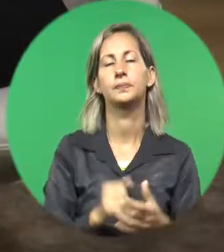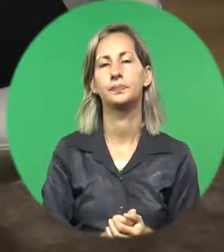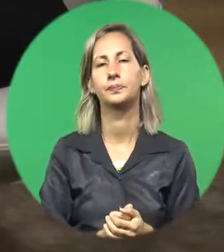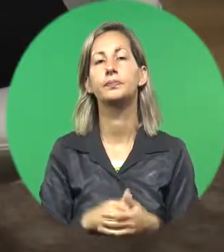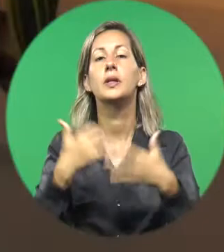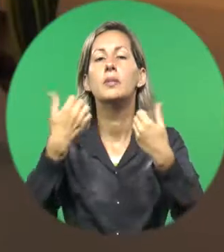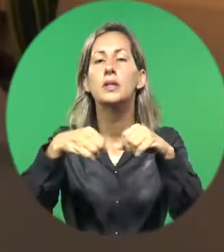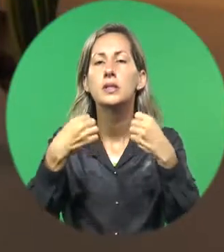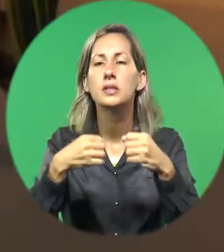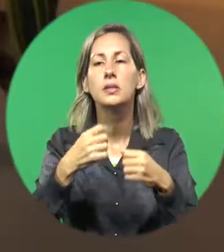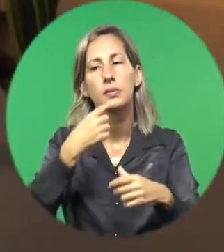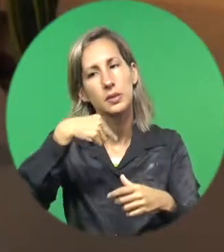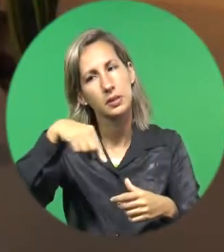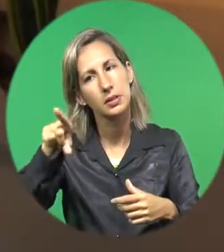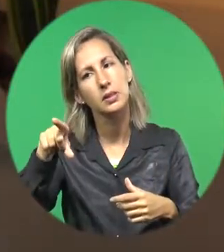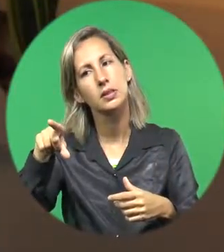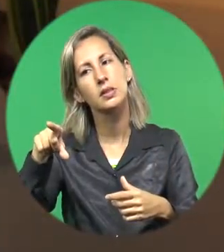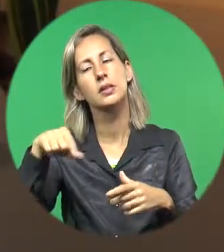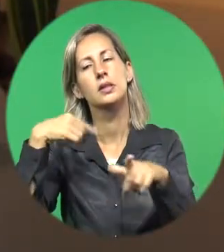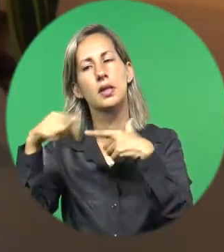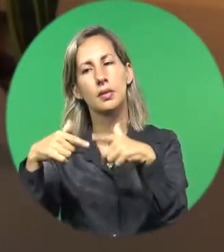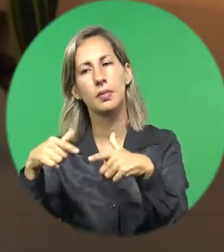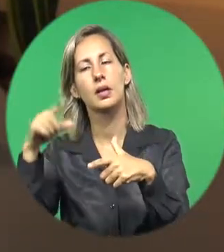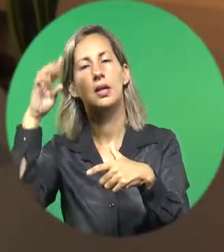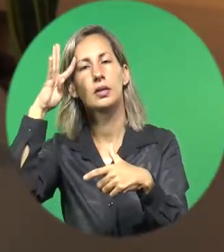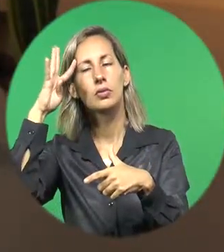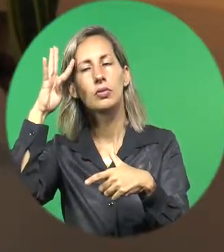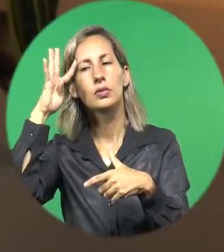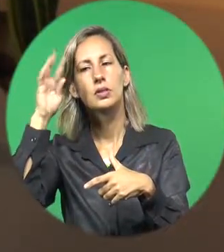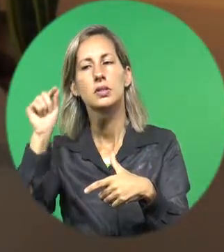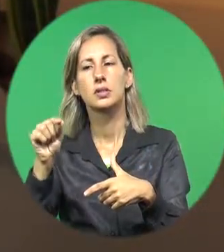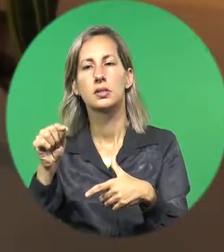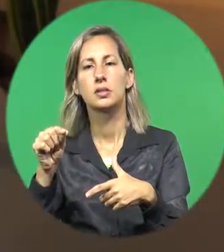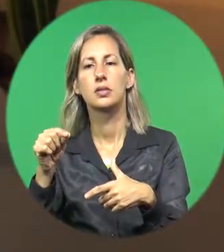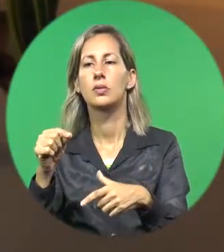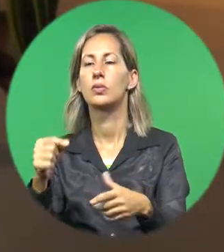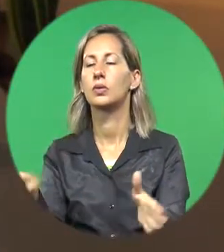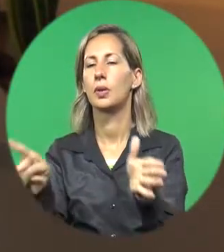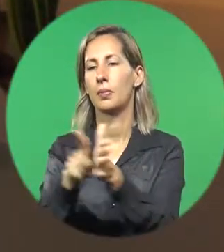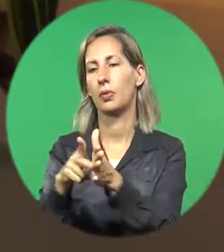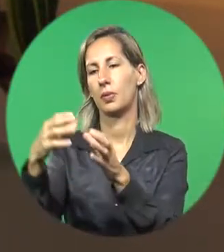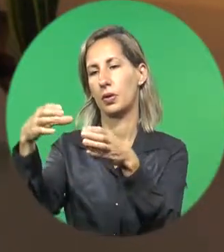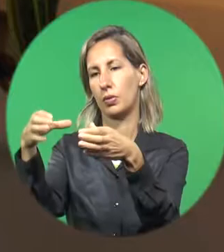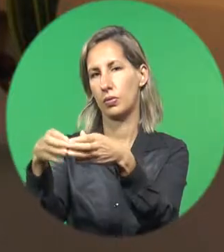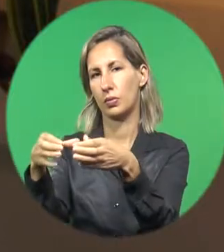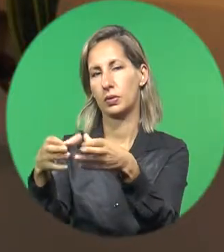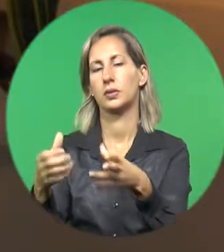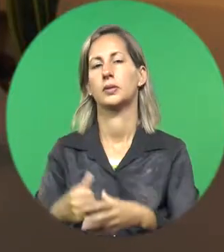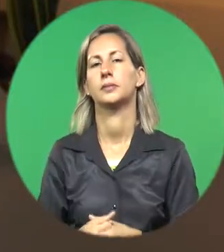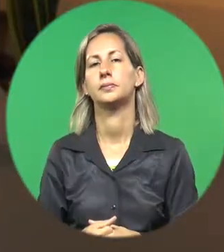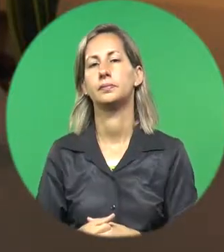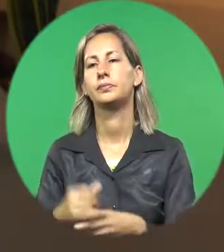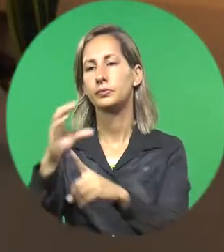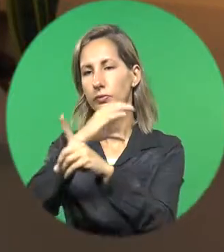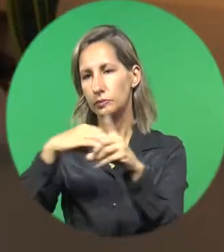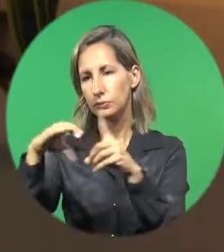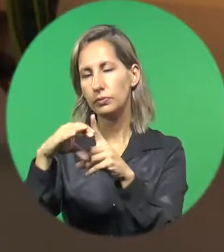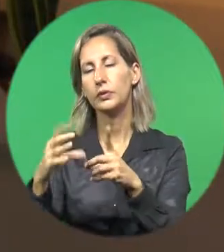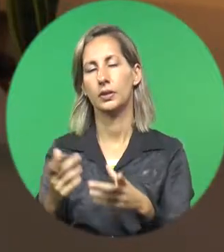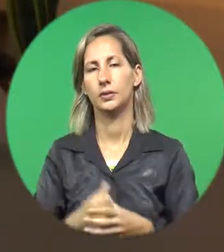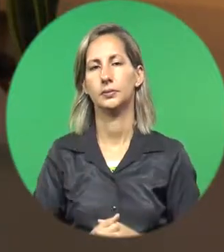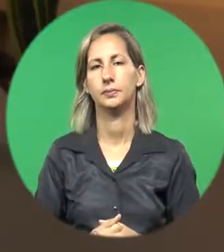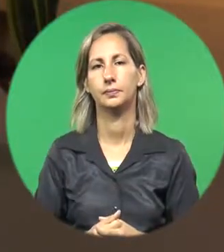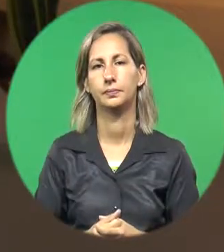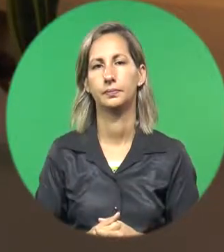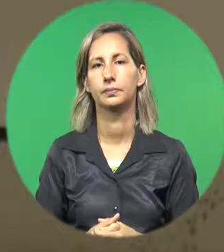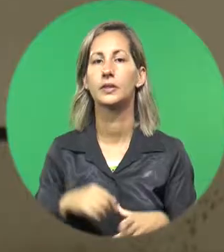do eleitor, nós precisamos ir até lá e fazer esse trabalho de conscientização na própria unidade, na própria comunidade onde ela